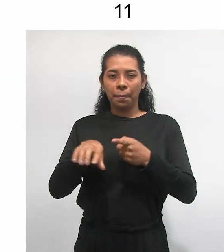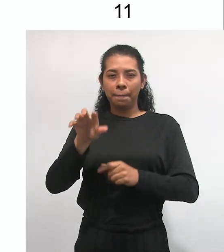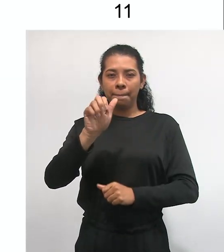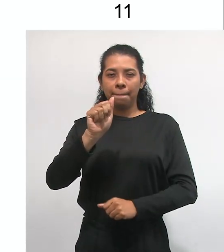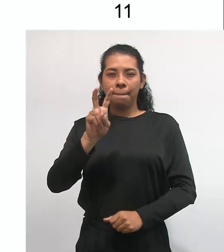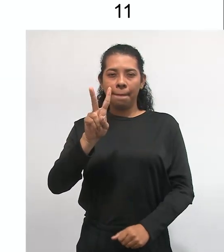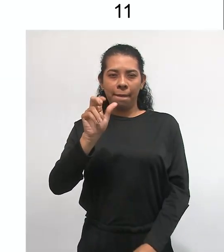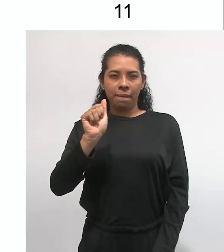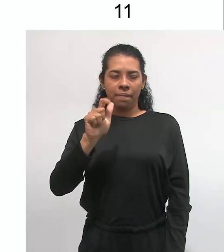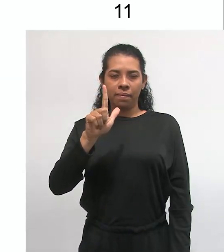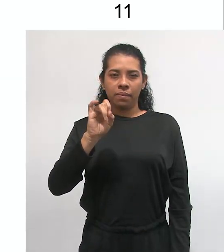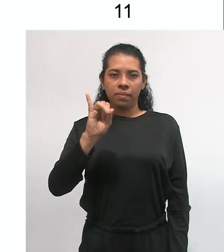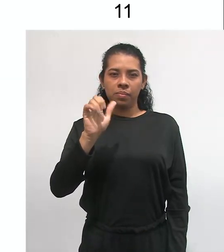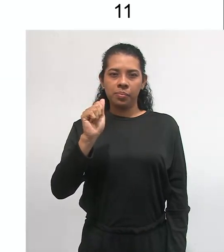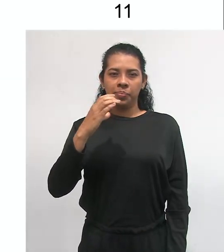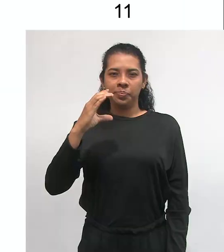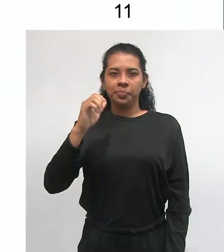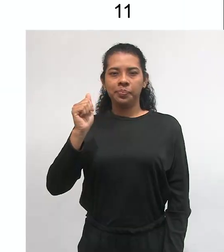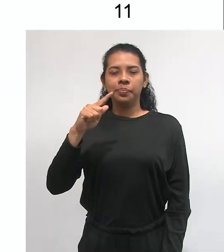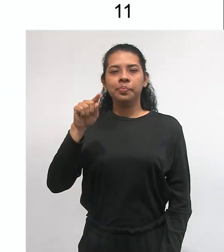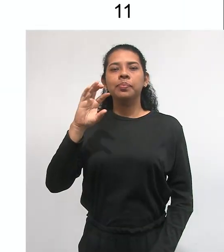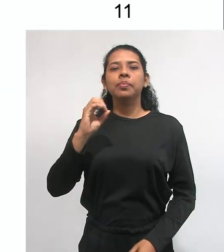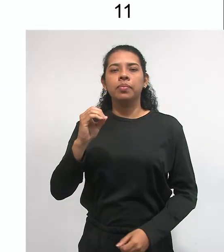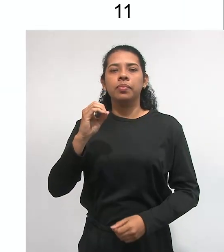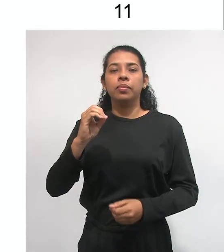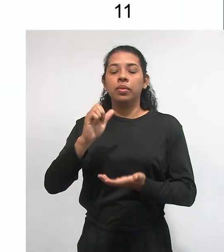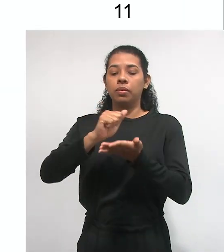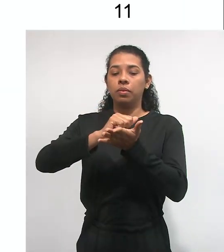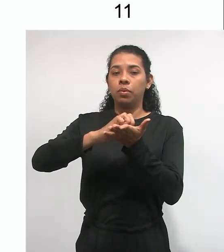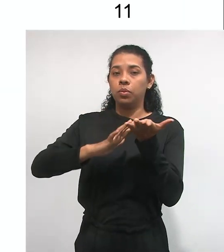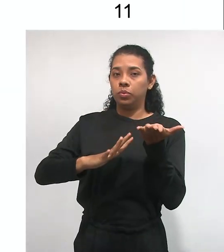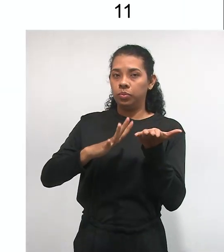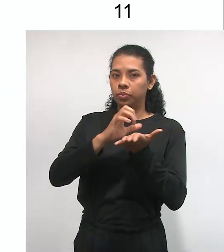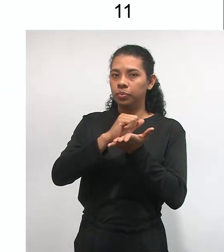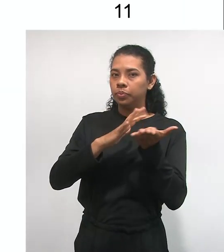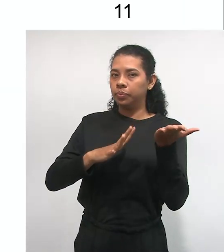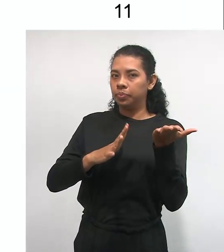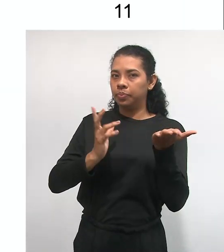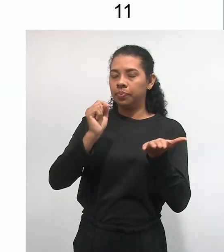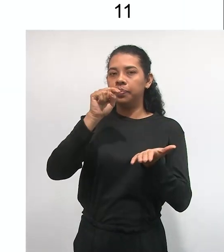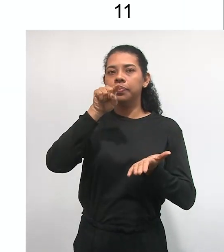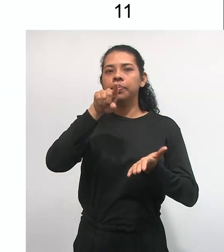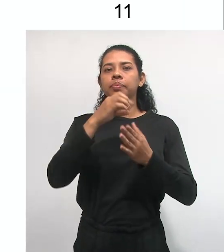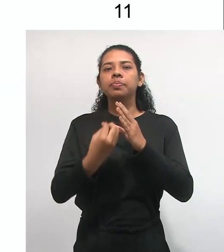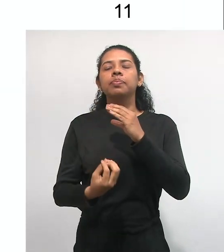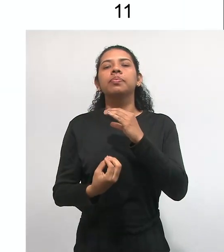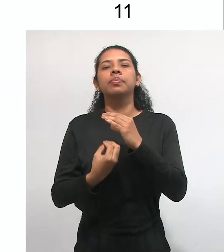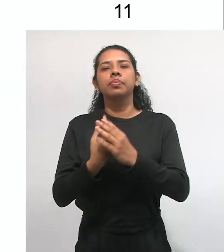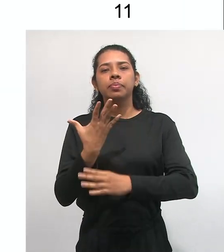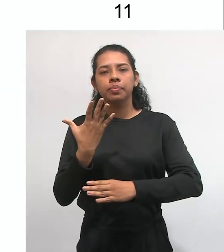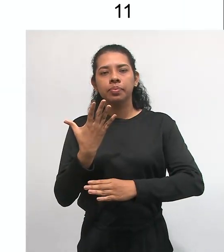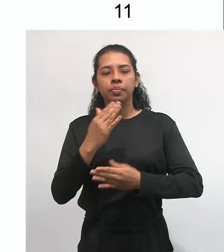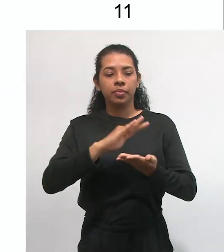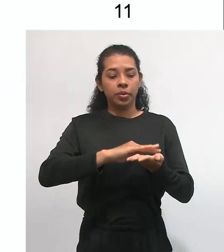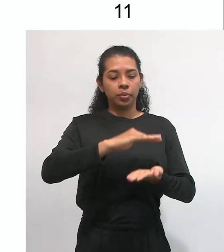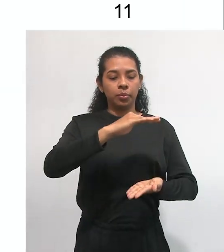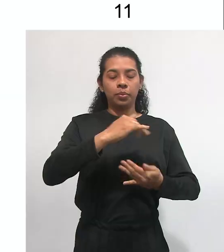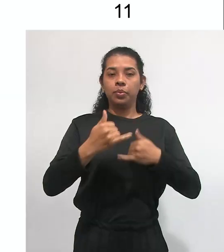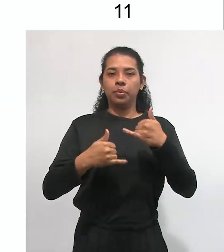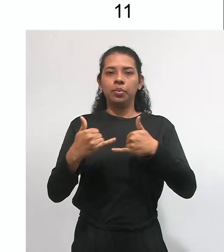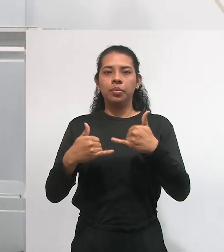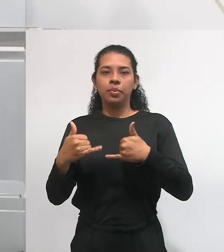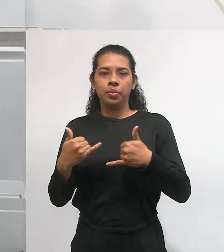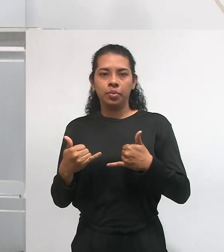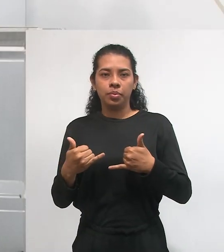final através, né, da utilização do jogo de conceitos da cultura de paz. Fez a sua montagem do jogo,